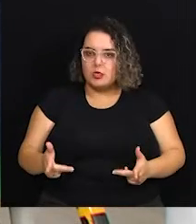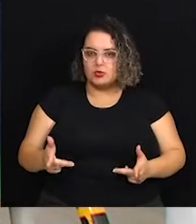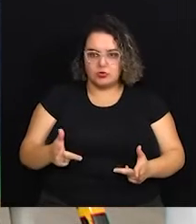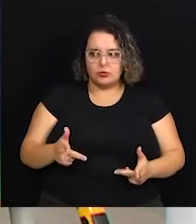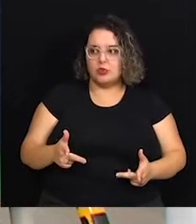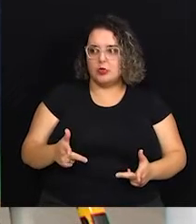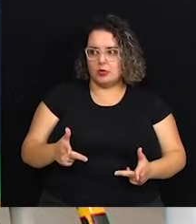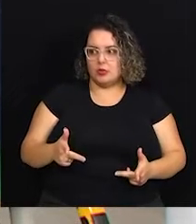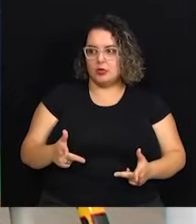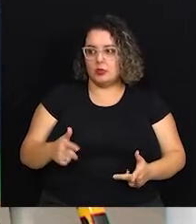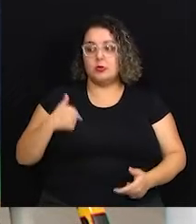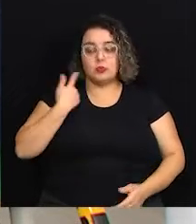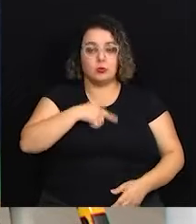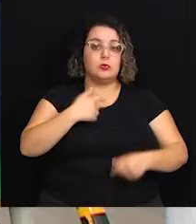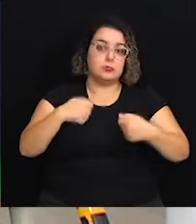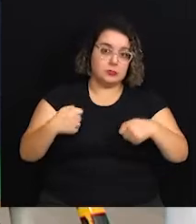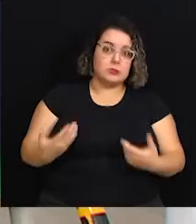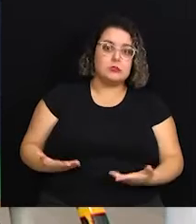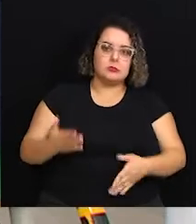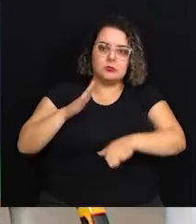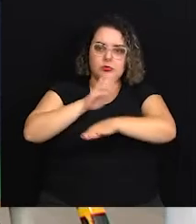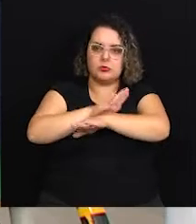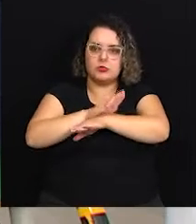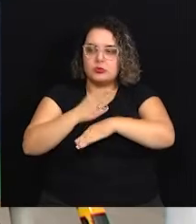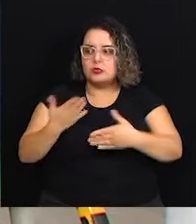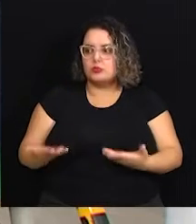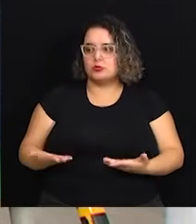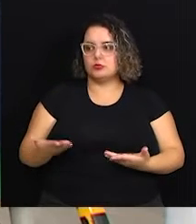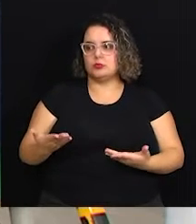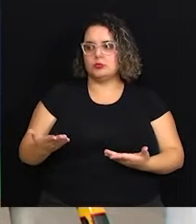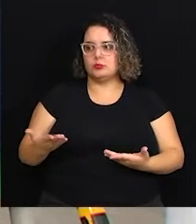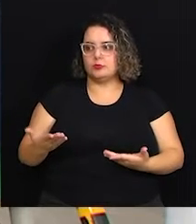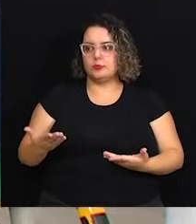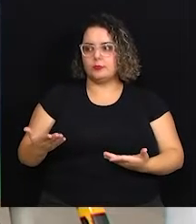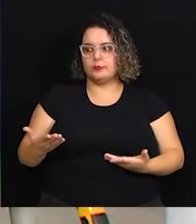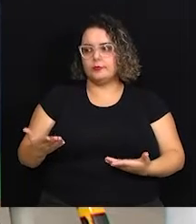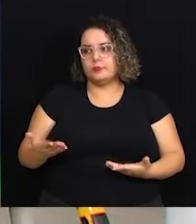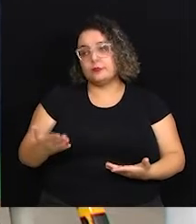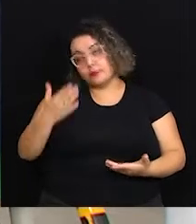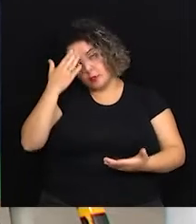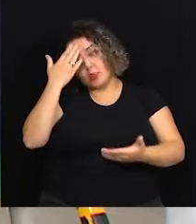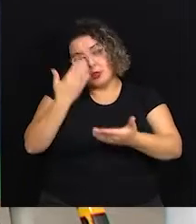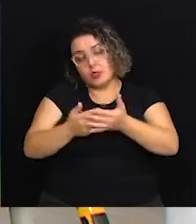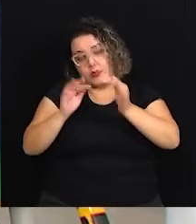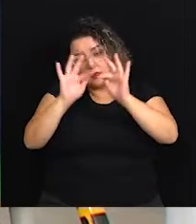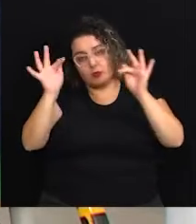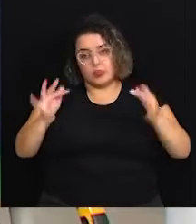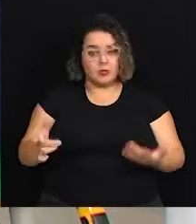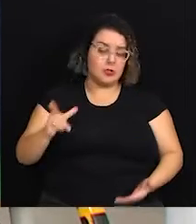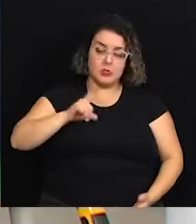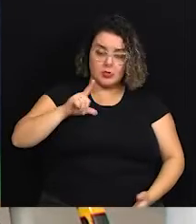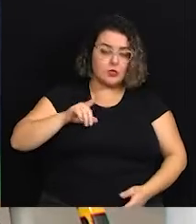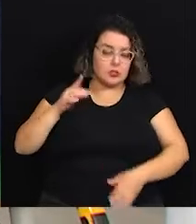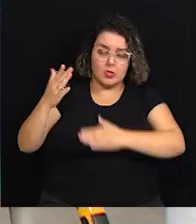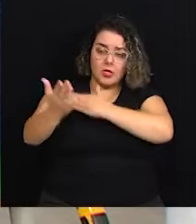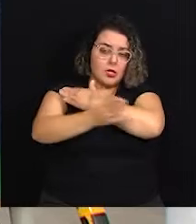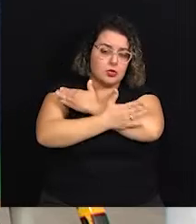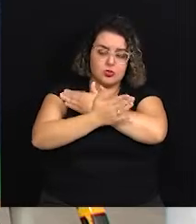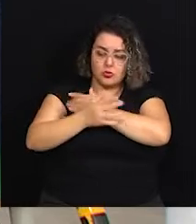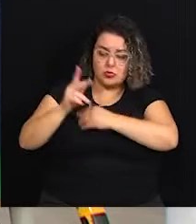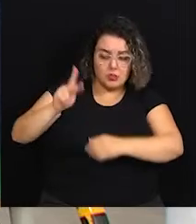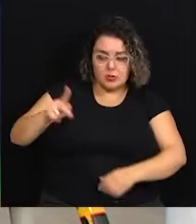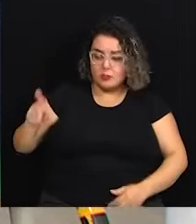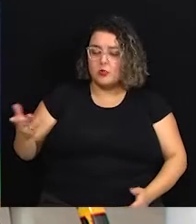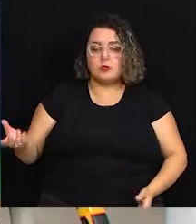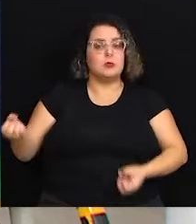né? Que a gente precisa de ajuda. Então, mas a gente fica feliz porque você tem a ajuda das professoras.